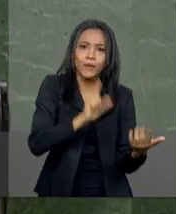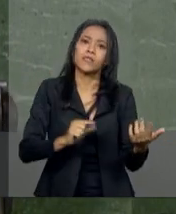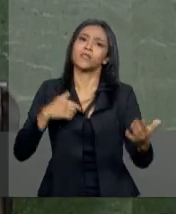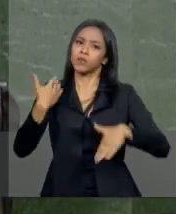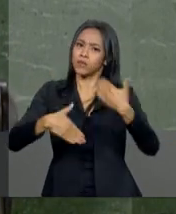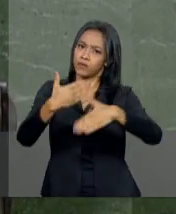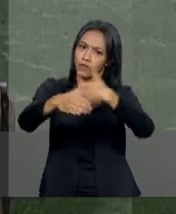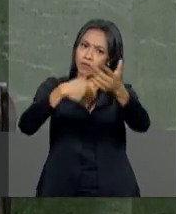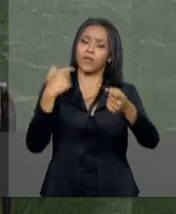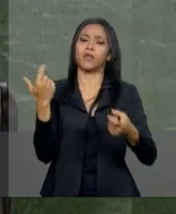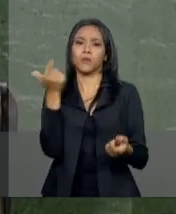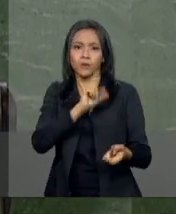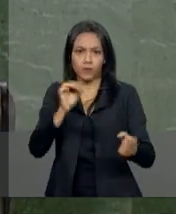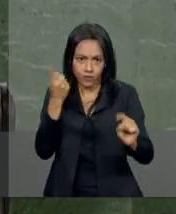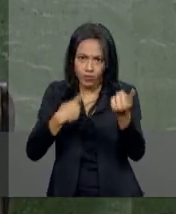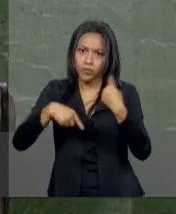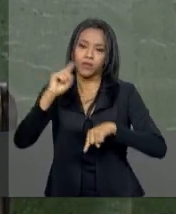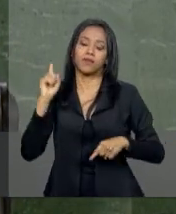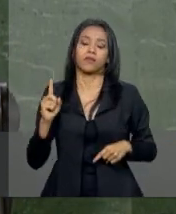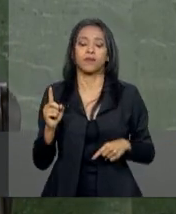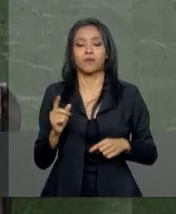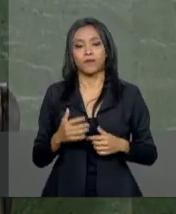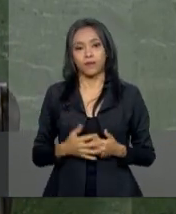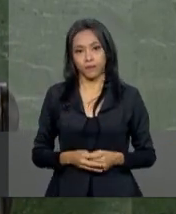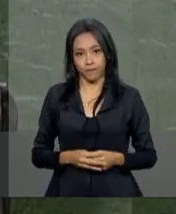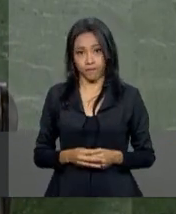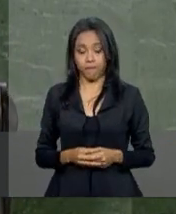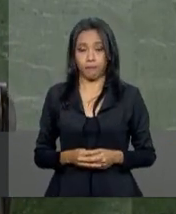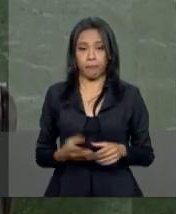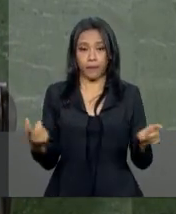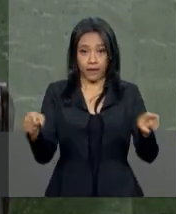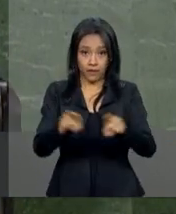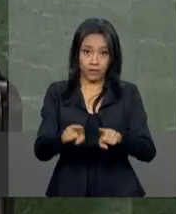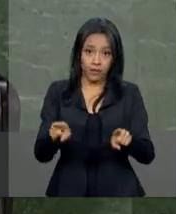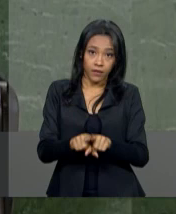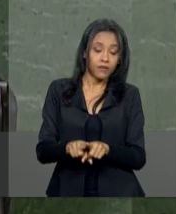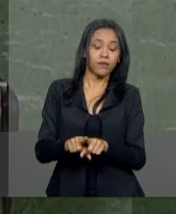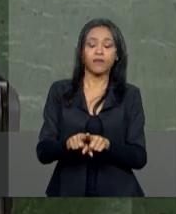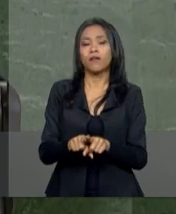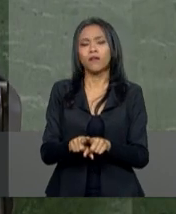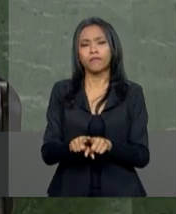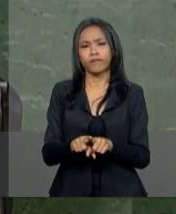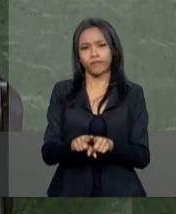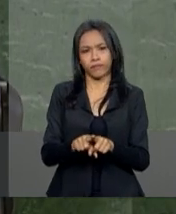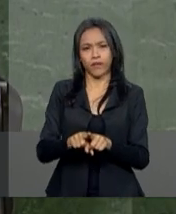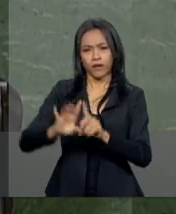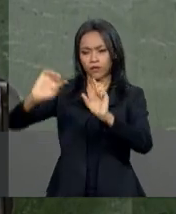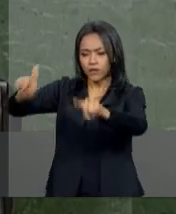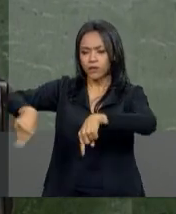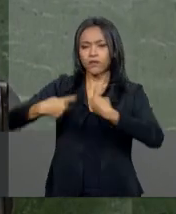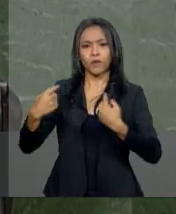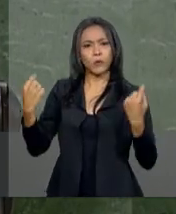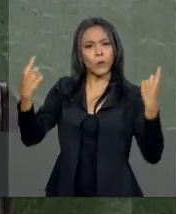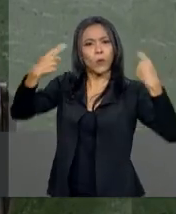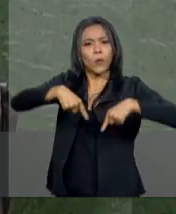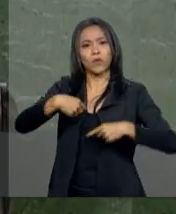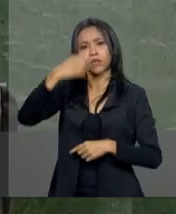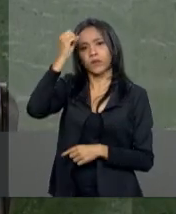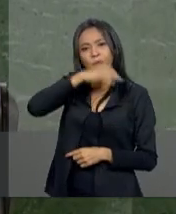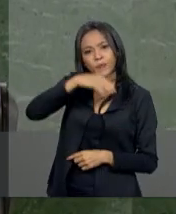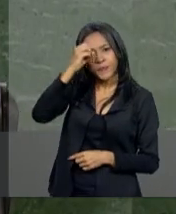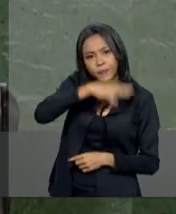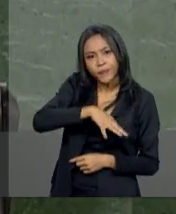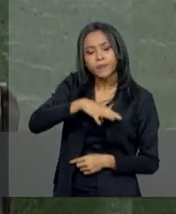o progresso também ao desafio da intolerância senhoras e senhores o